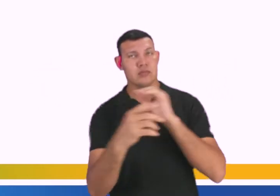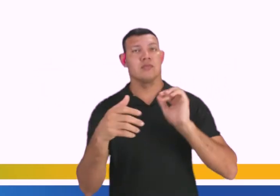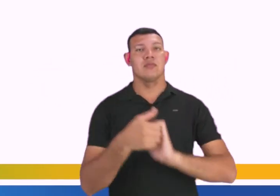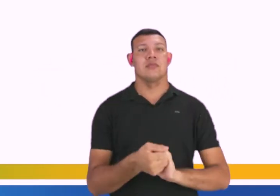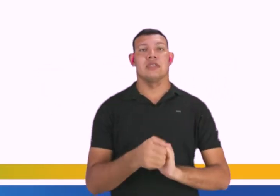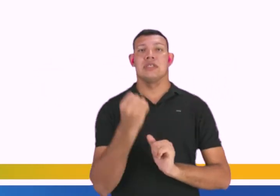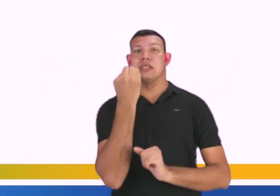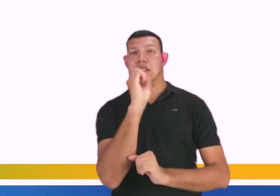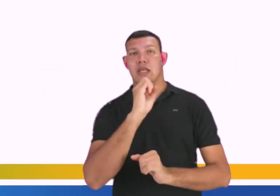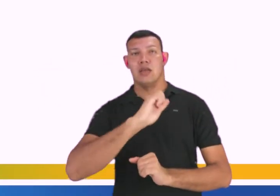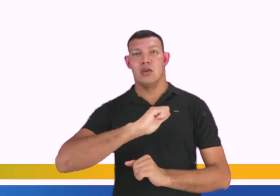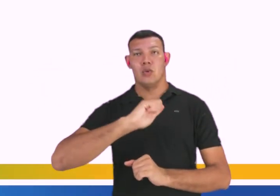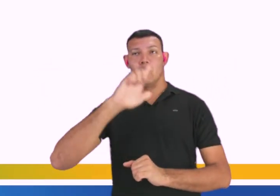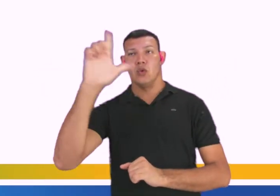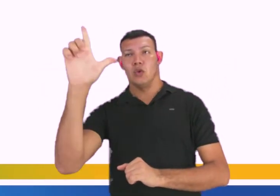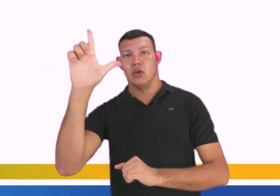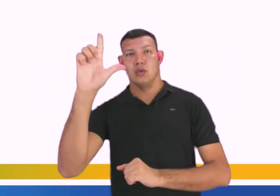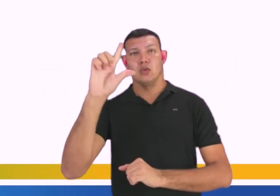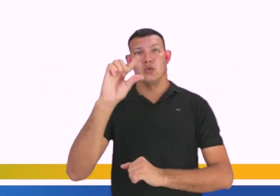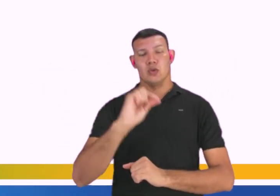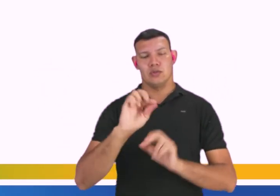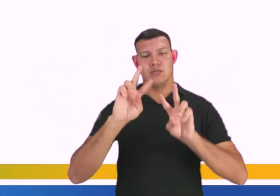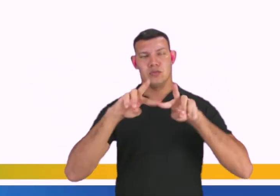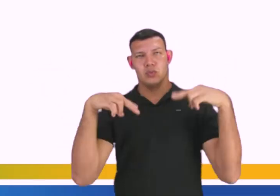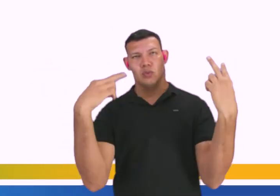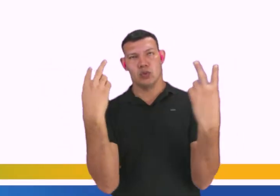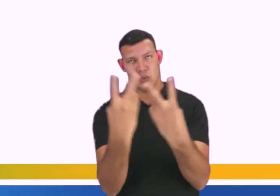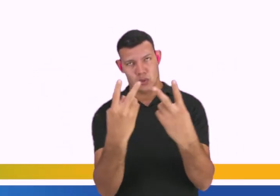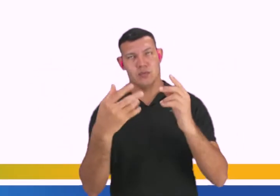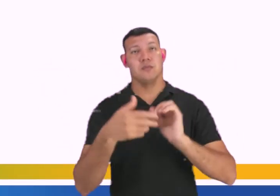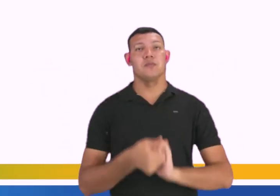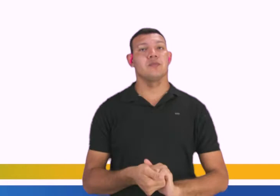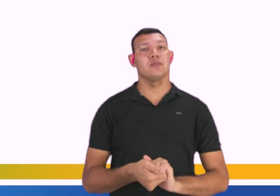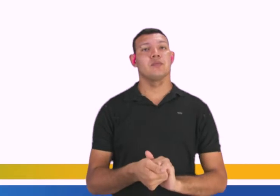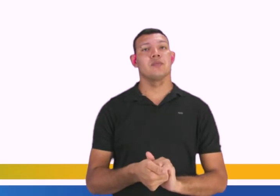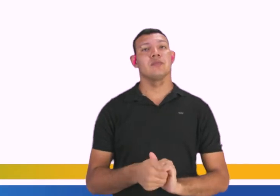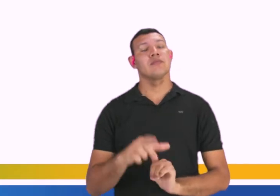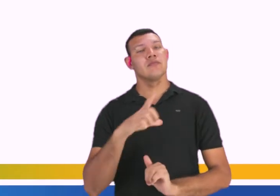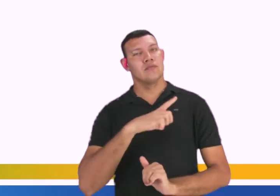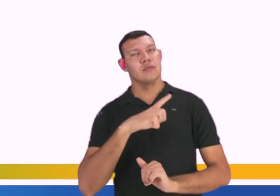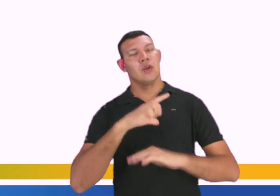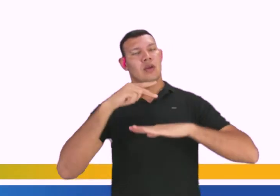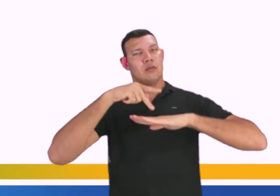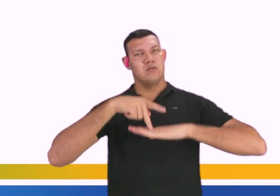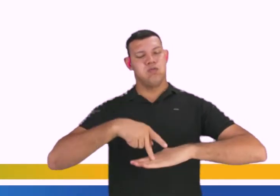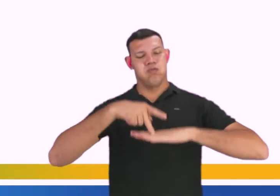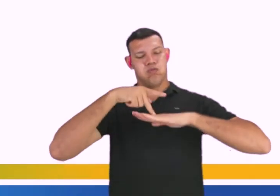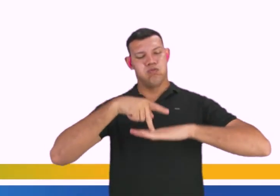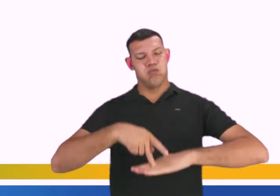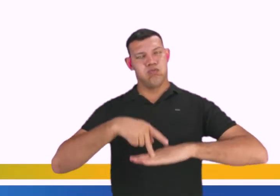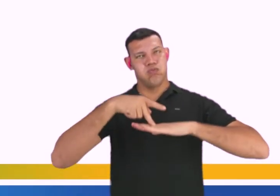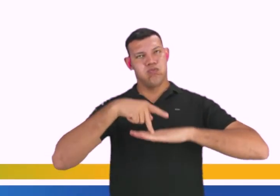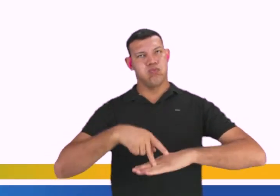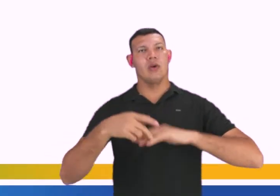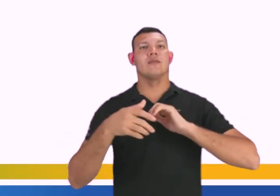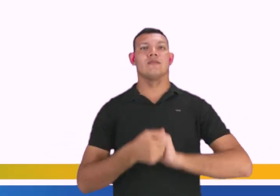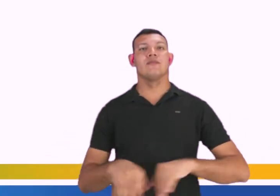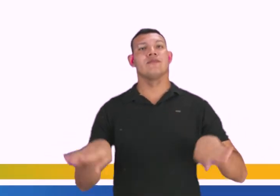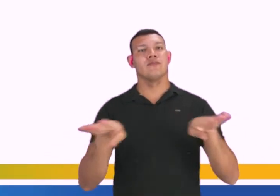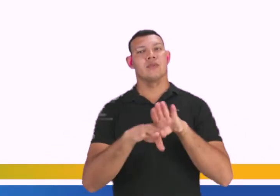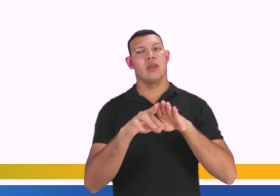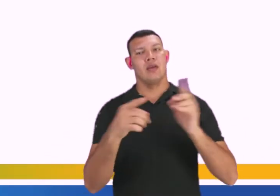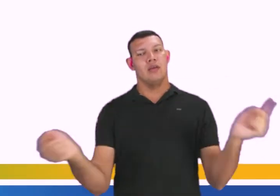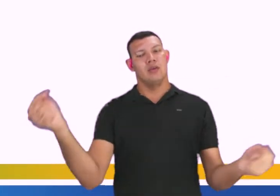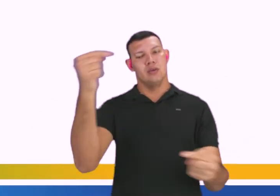esse aumento e essa diminuição de volume naquela massa ali tem a ver com a pressão que é exercida. E pressão também é